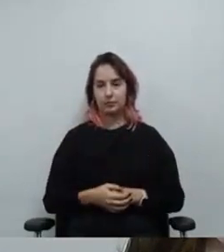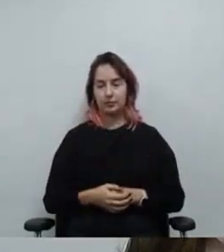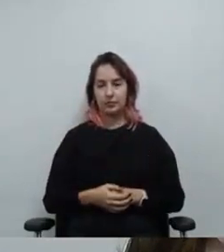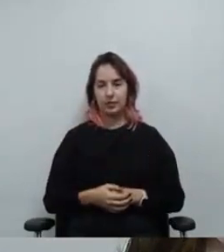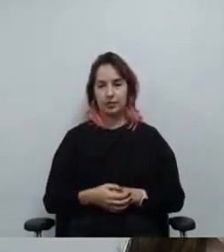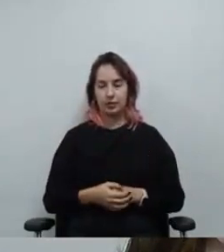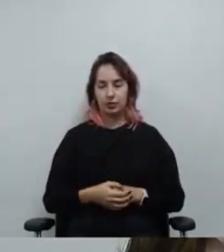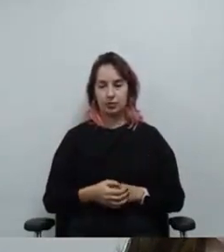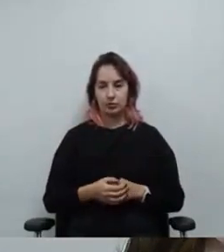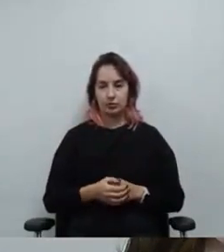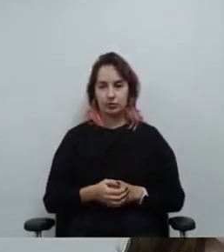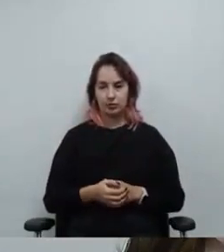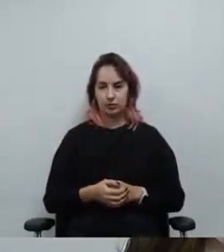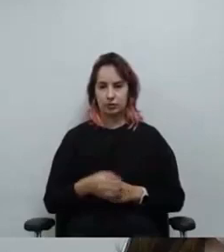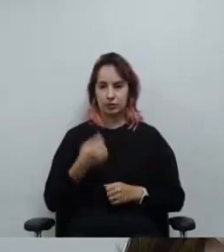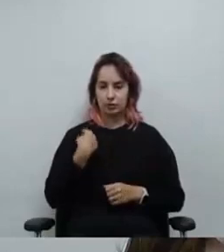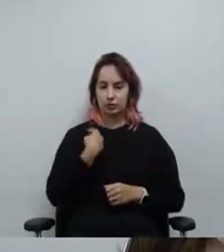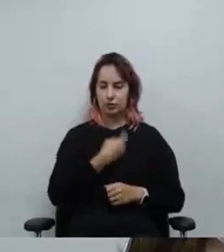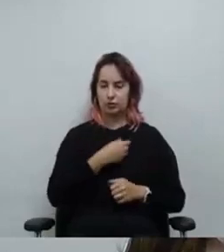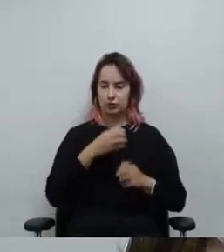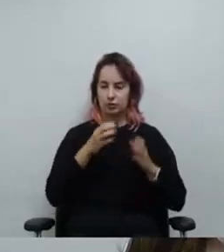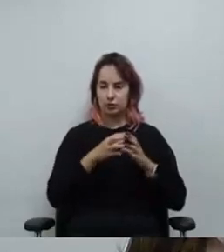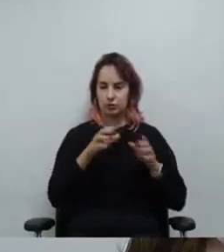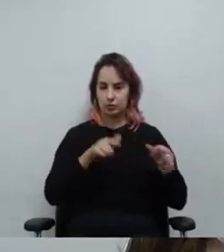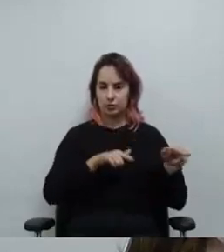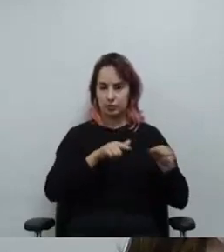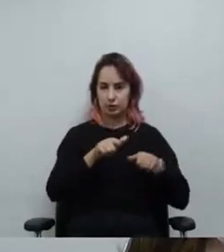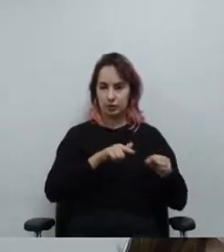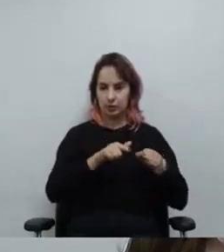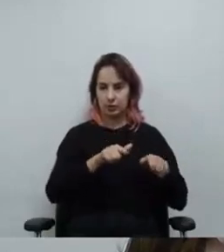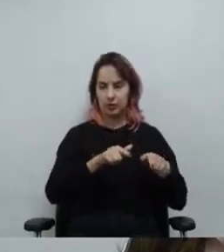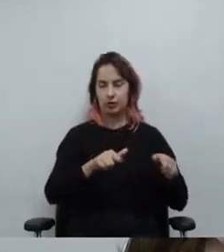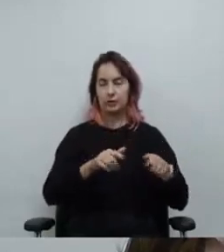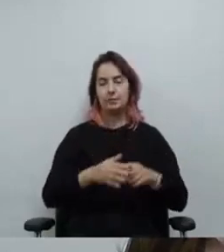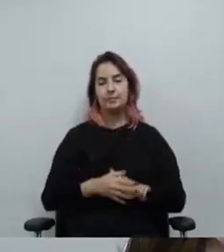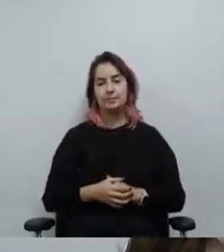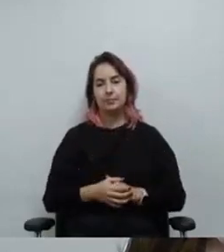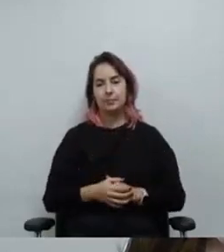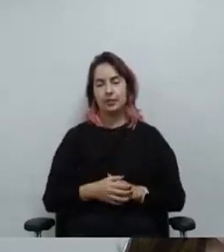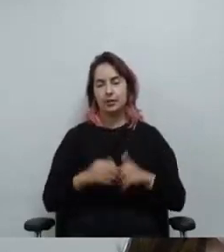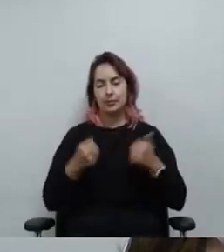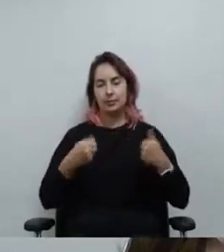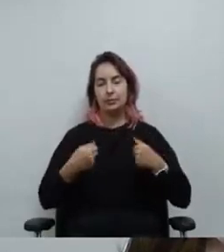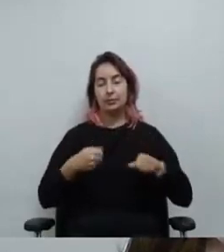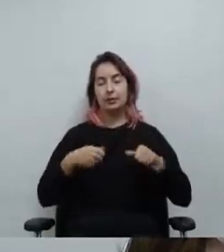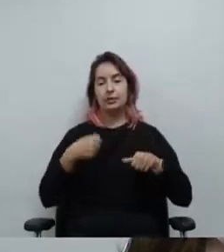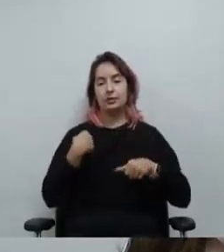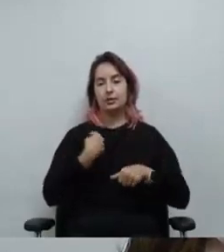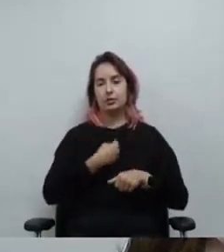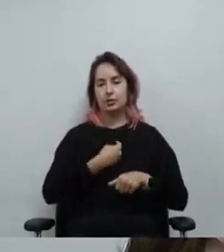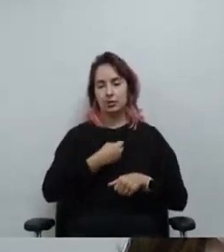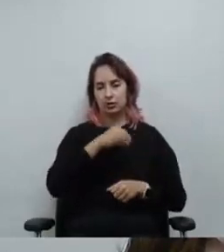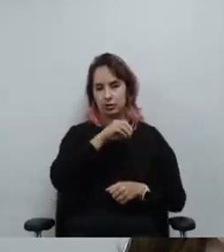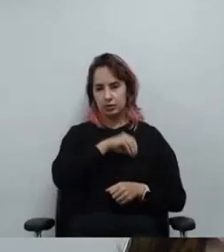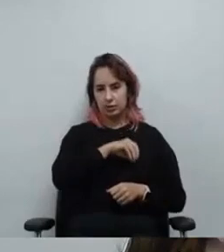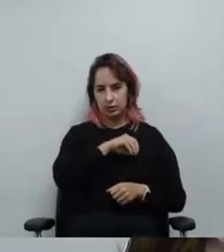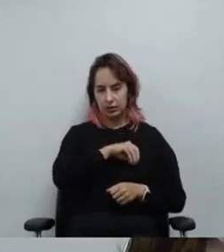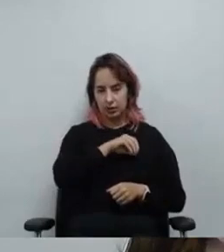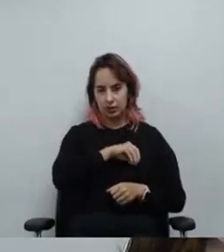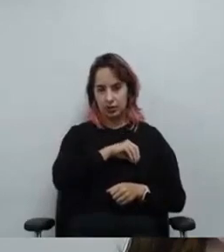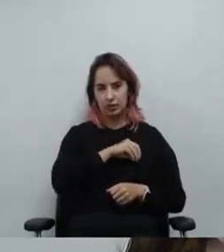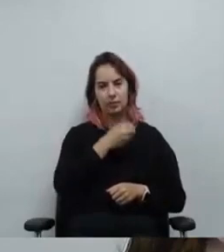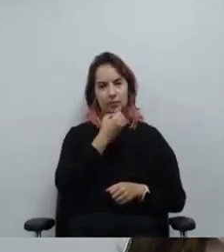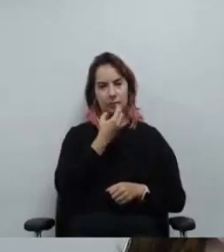efetivamente a maior parte da nossa força de trabalho em termos quantitativos, e é preciso que a gente remunere eles de